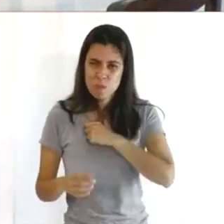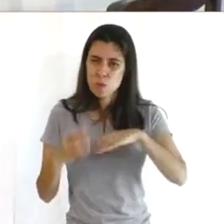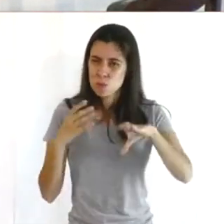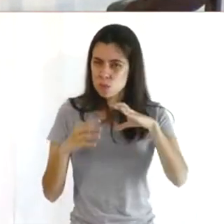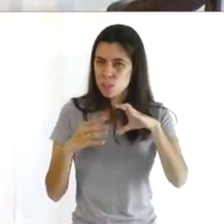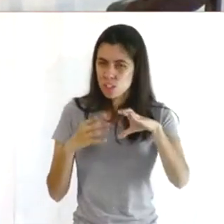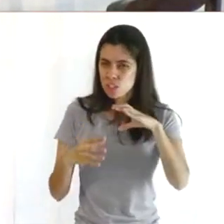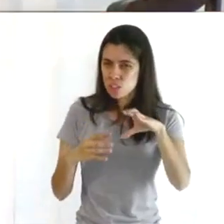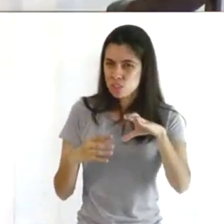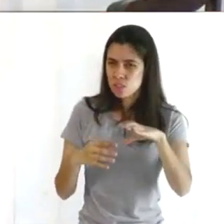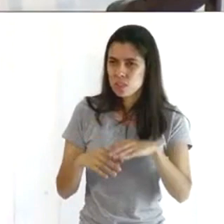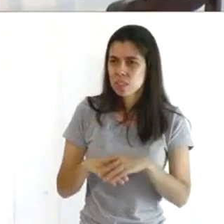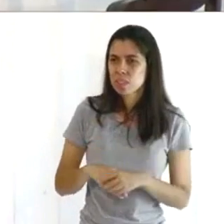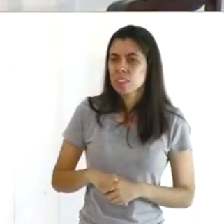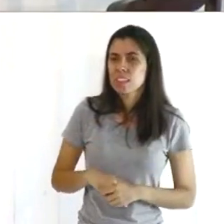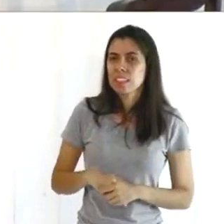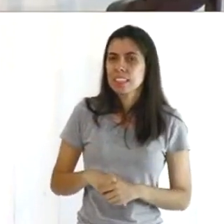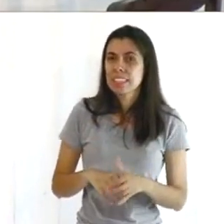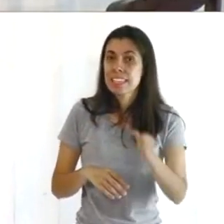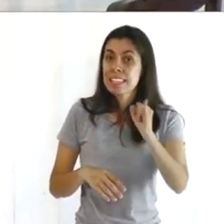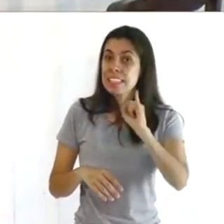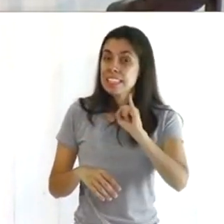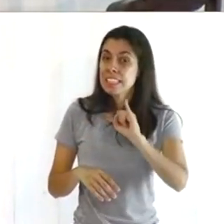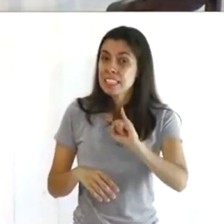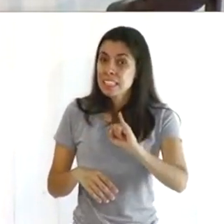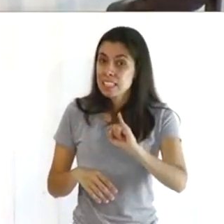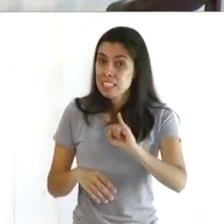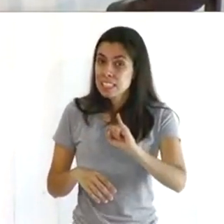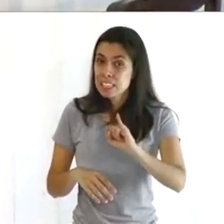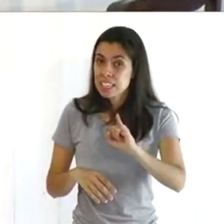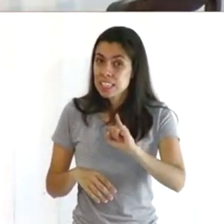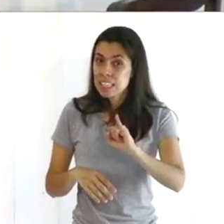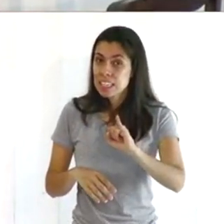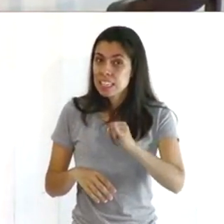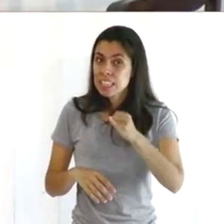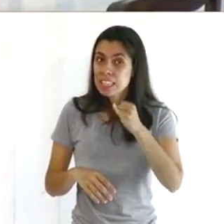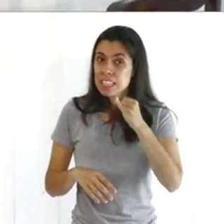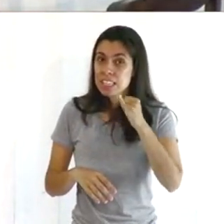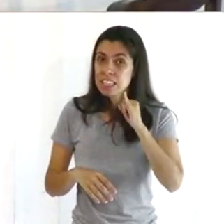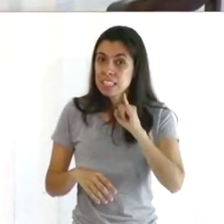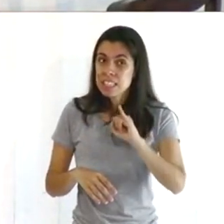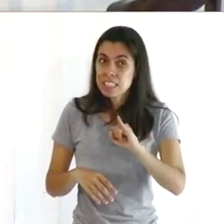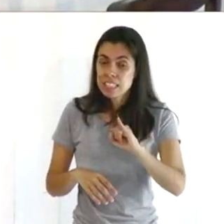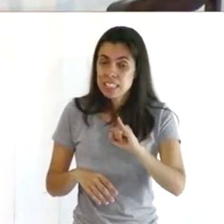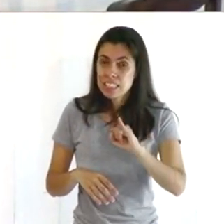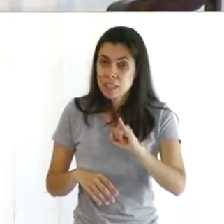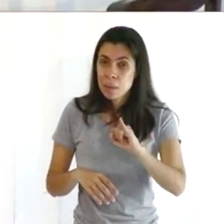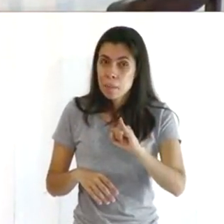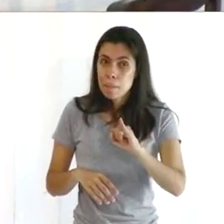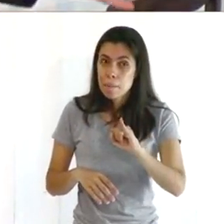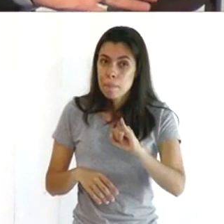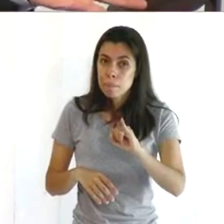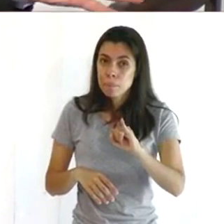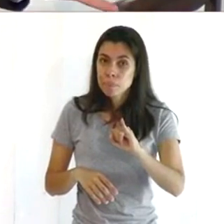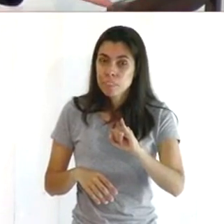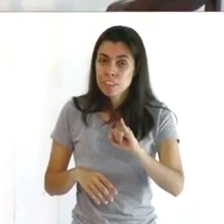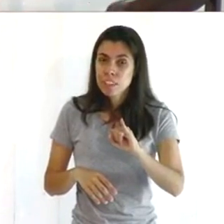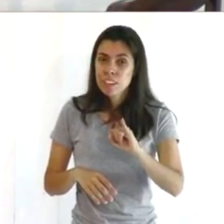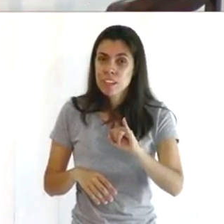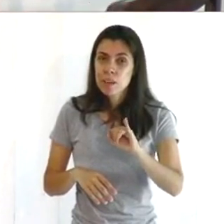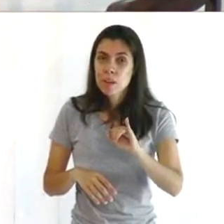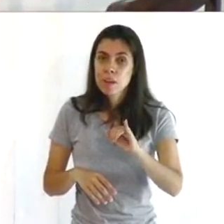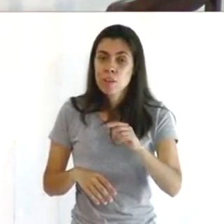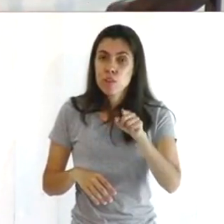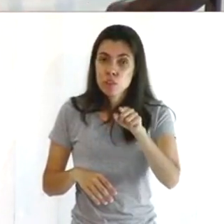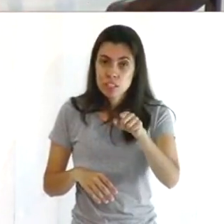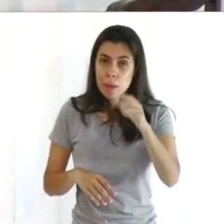que demore, ou mesmo que pareça, eu não me esqueci de ti. Baseado num texto de Isaías, quando